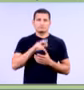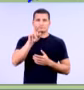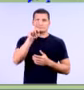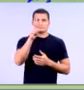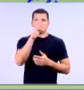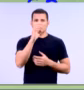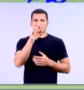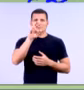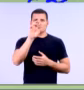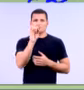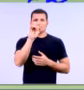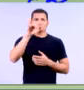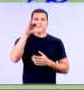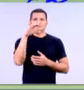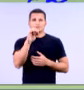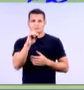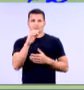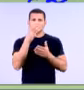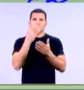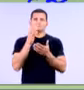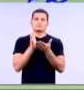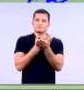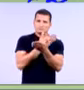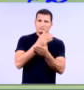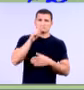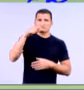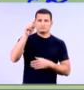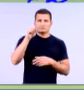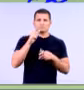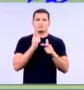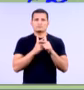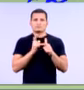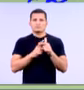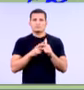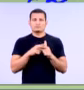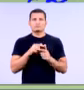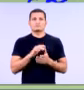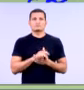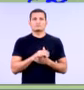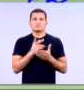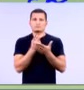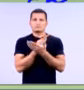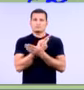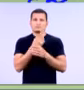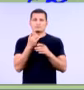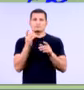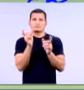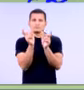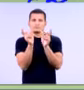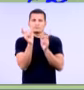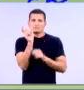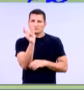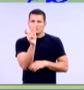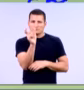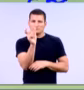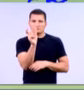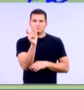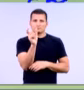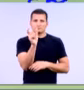herói, perdeu o acento porque esse encontro aconteceu nas paroxítonas. A